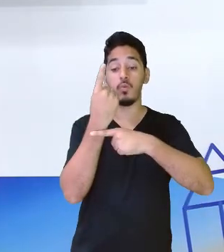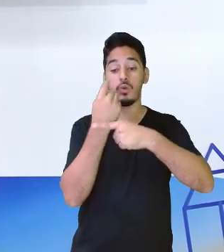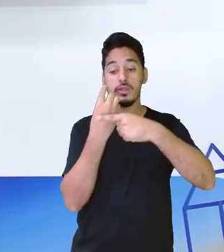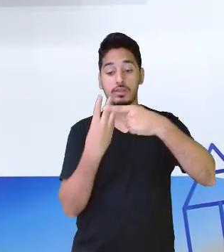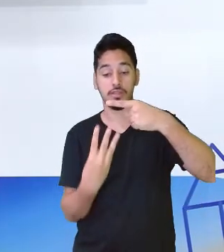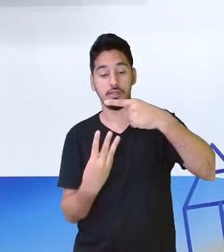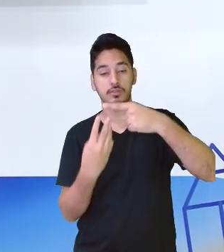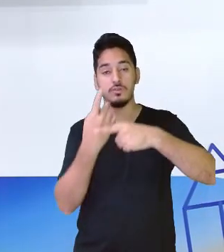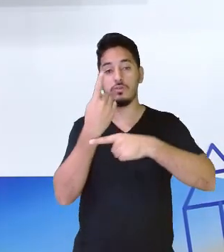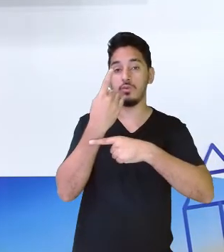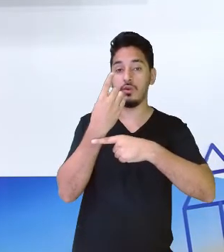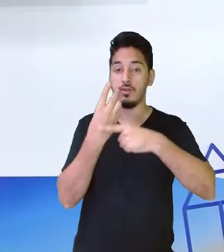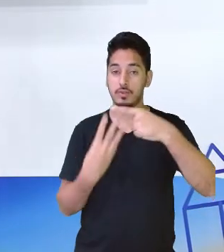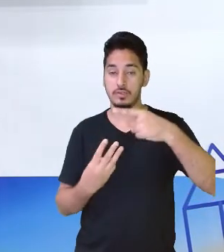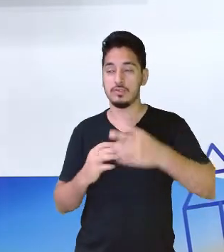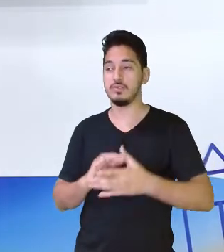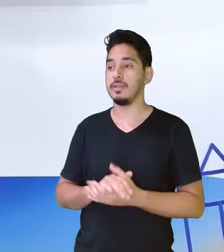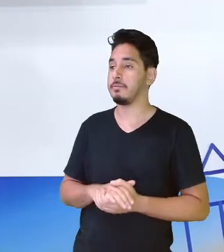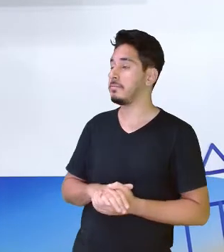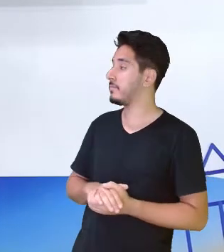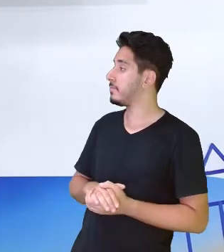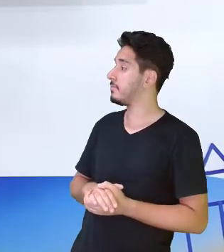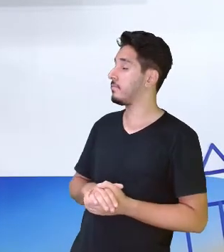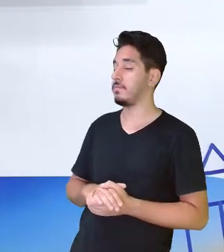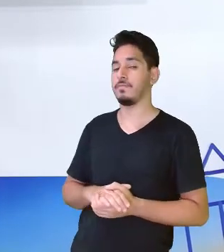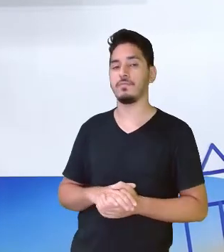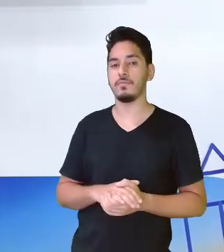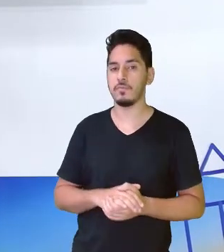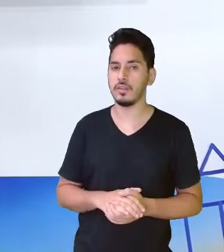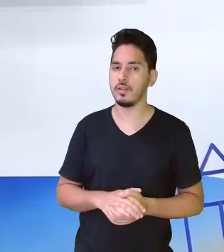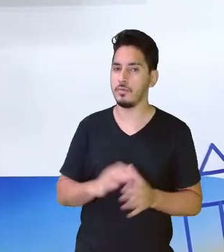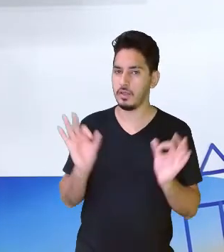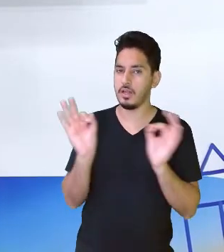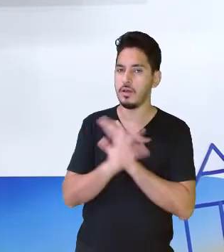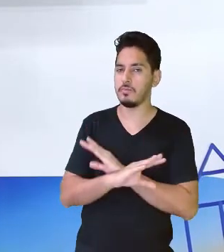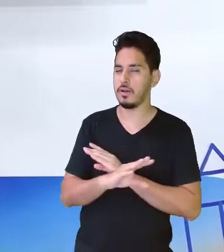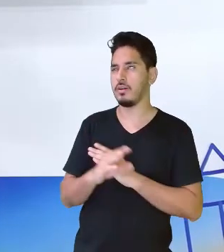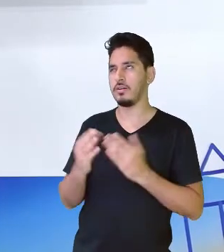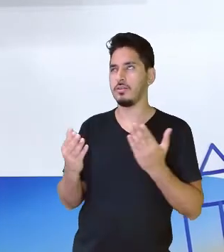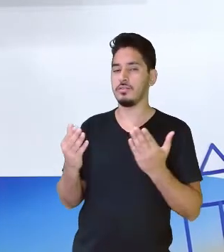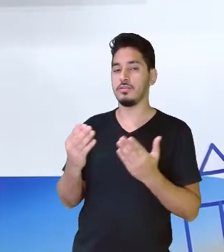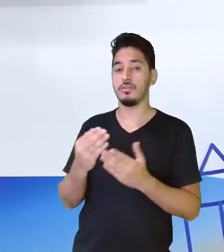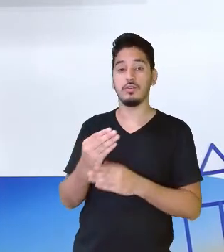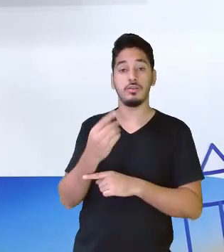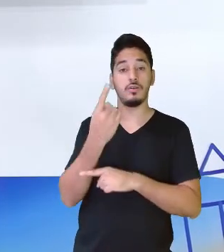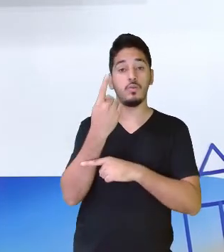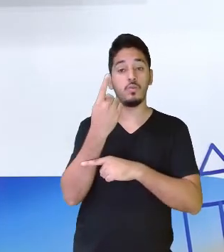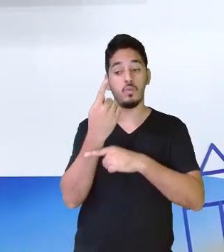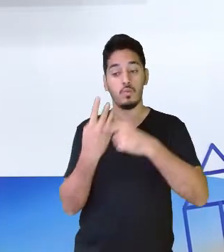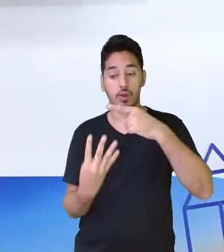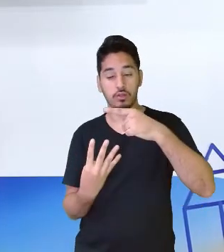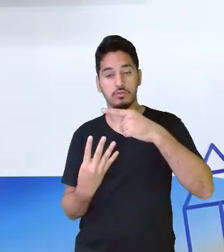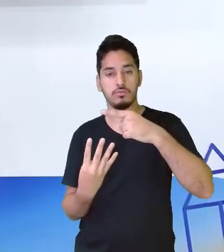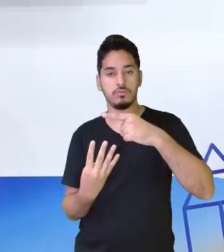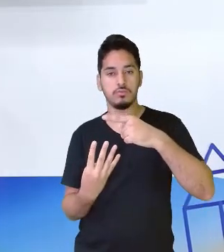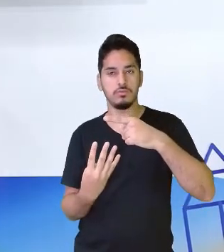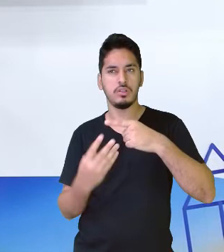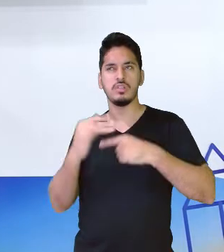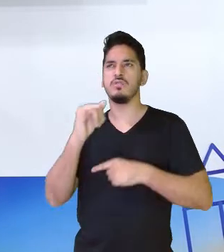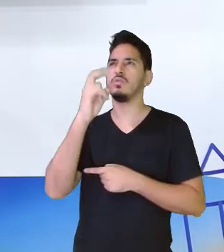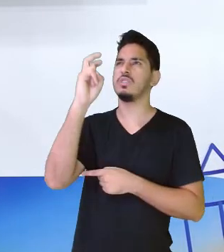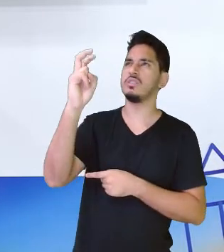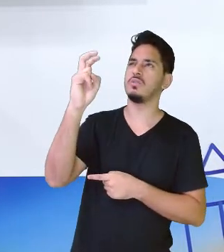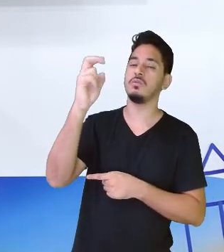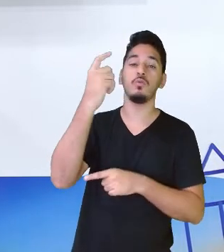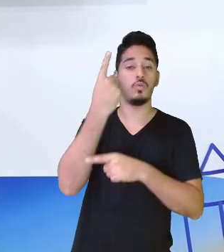1/3. 1/3. E para fechar aqui, baseado no exemplo anterior, 1/4. E se for